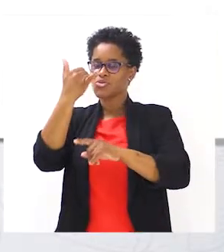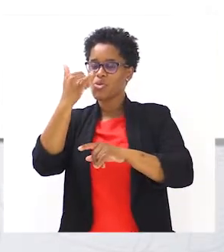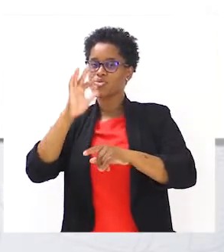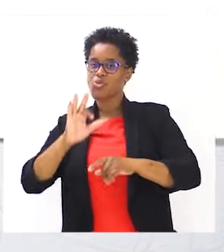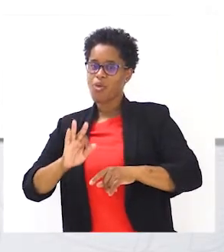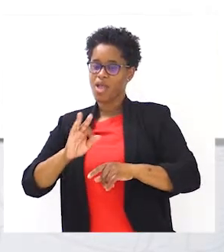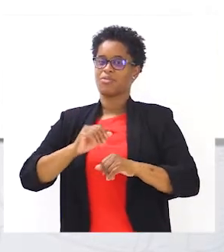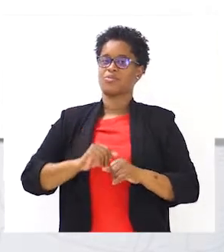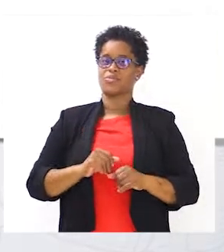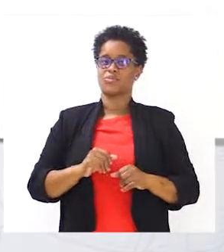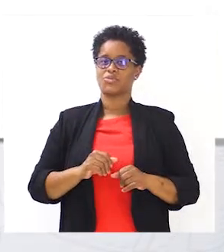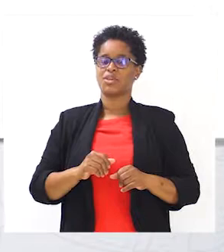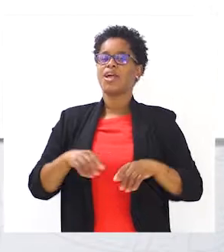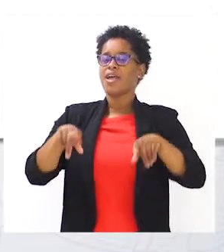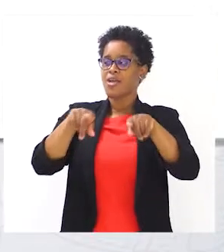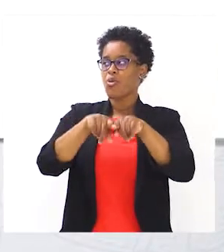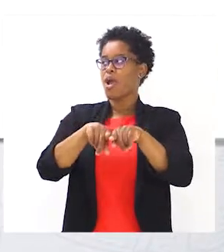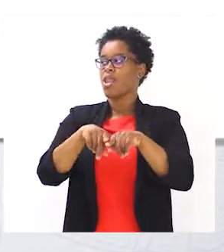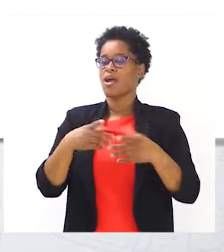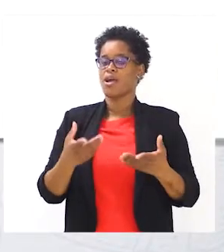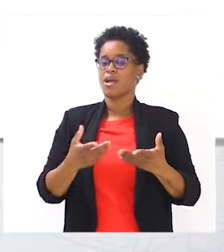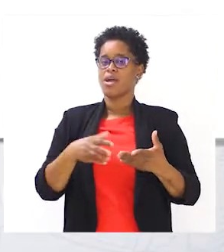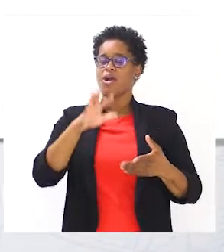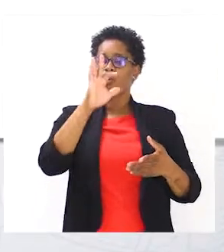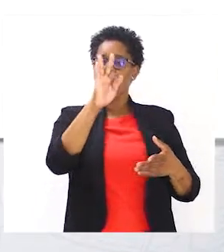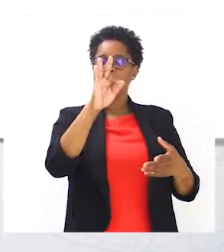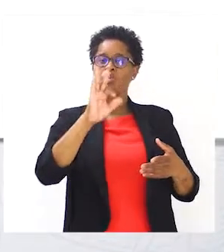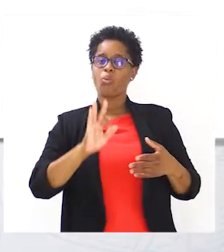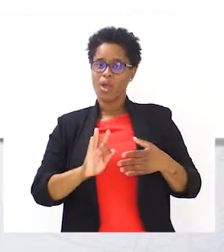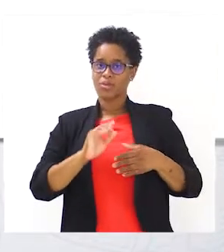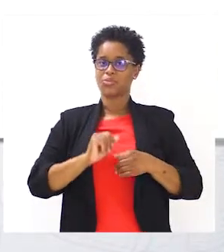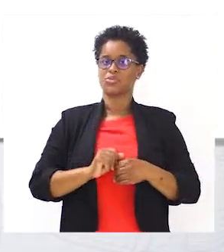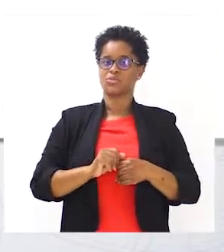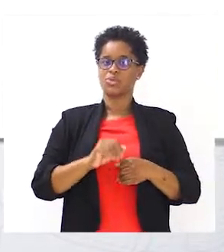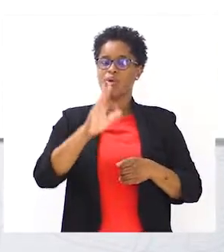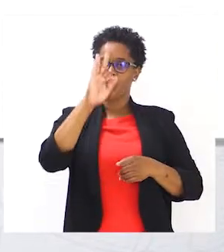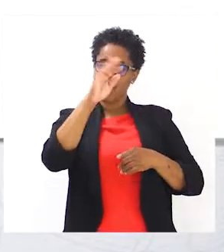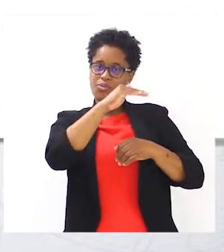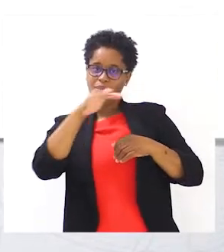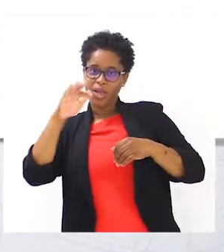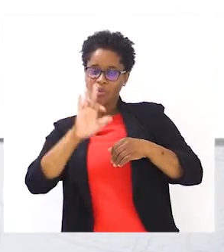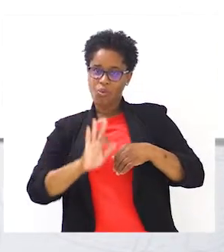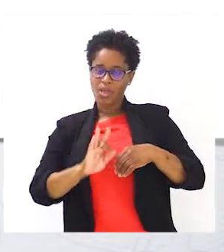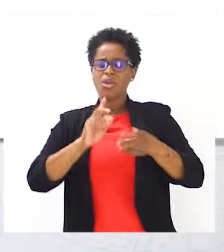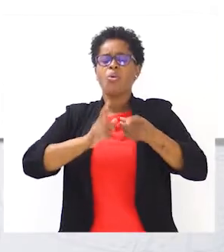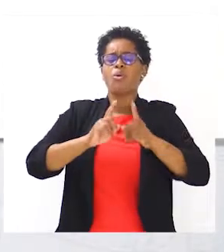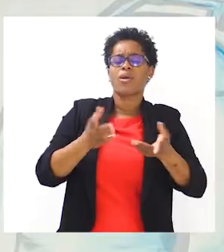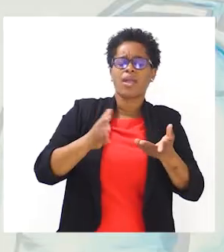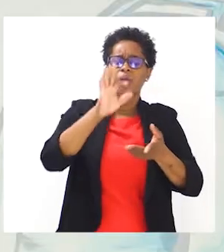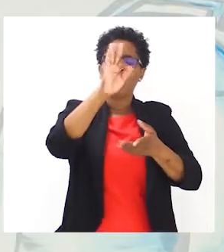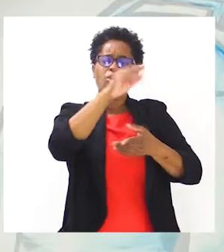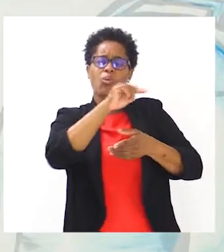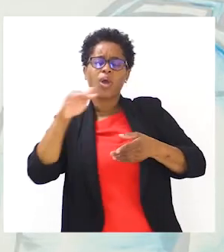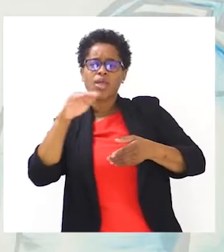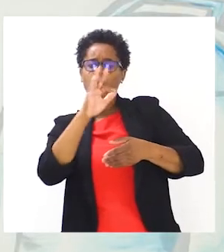2 quartos é igual a 4 quartos. O que significa 4 quartos?